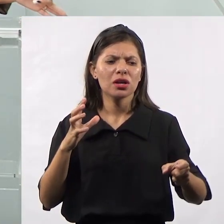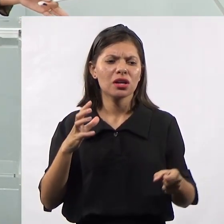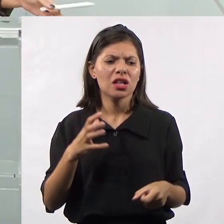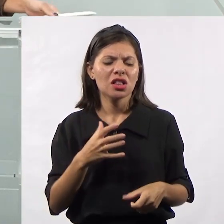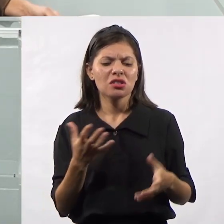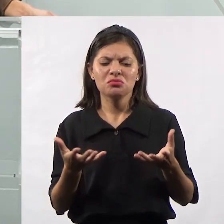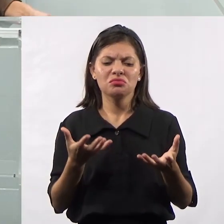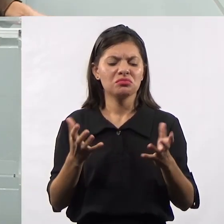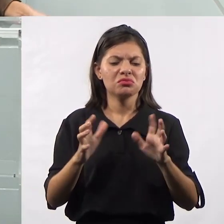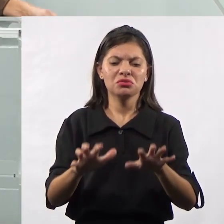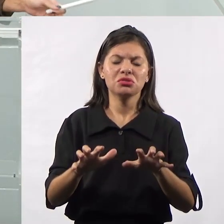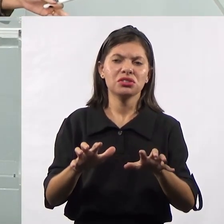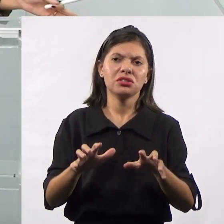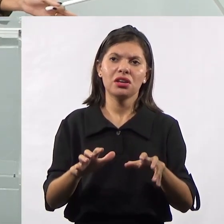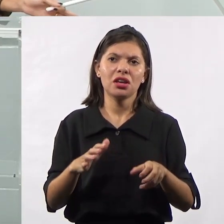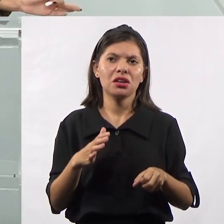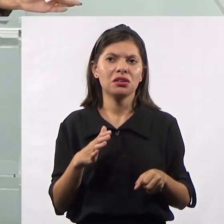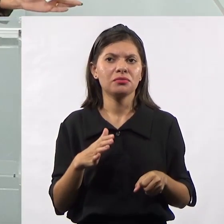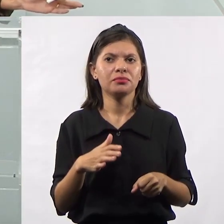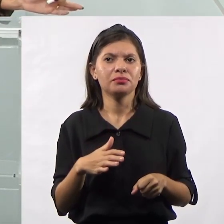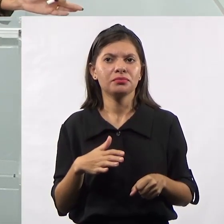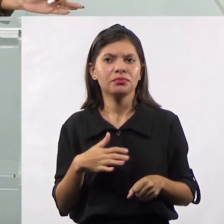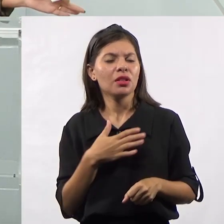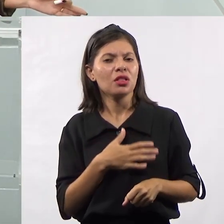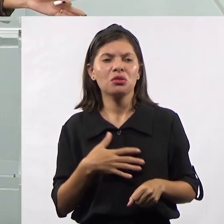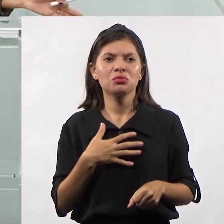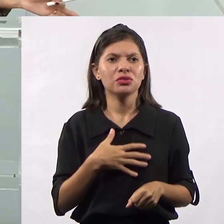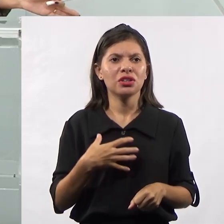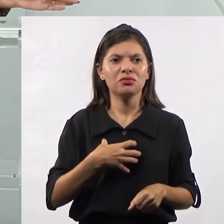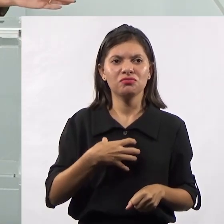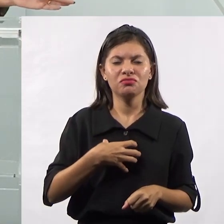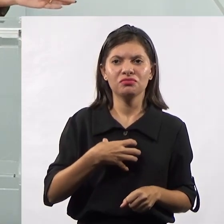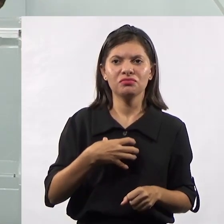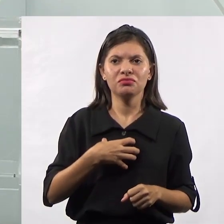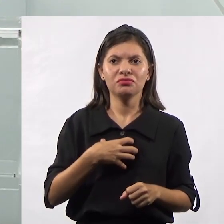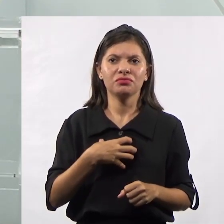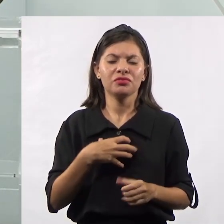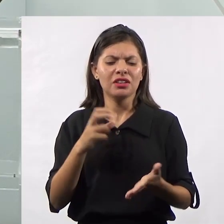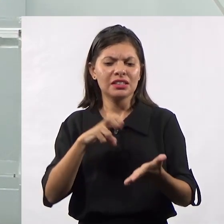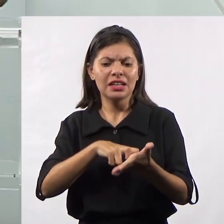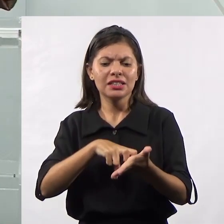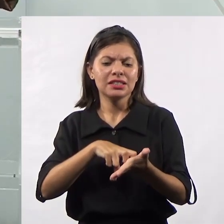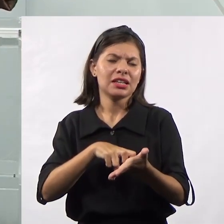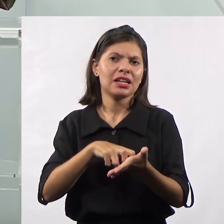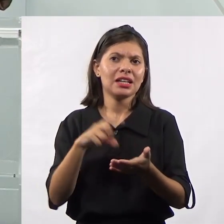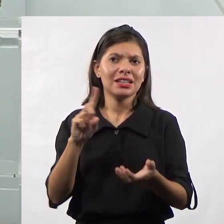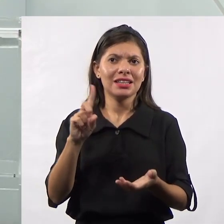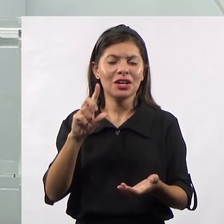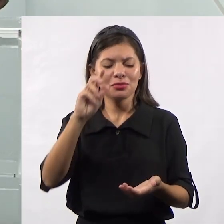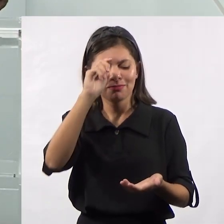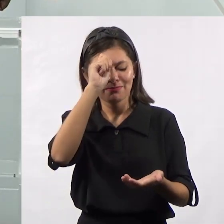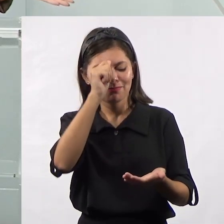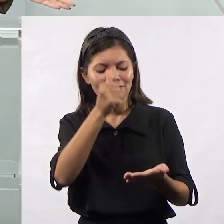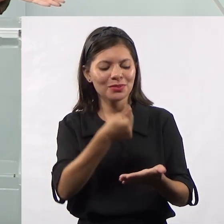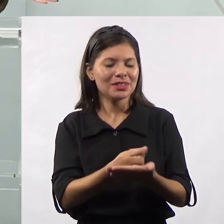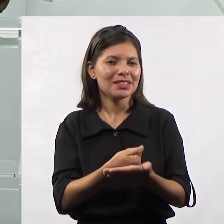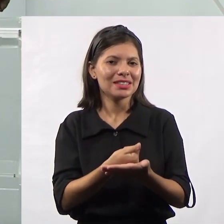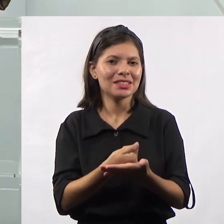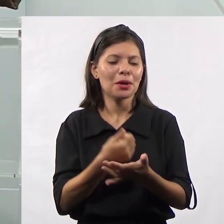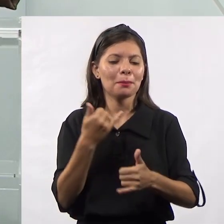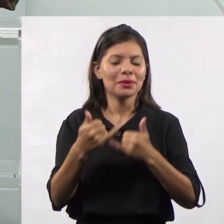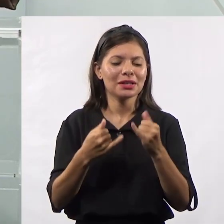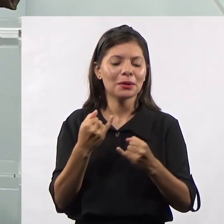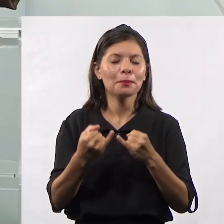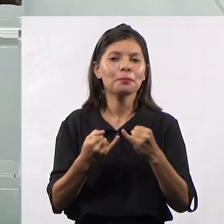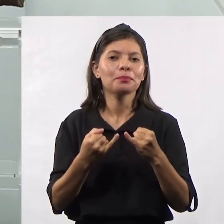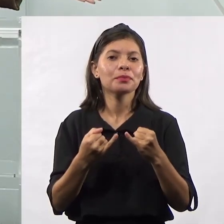indignado lá com o resultado da licitação. O que ele faz? Reza? Ah, não, sou ateu. Brincadeira. O